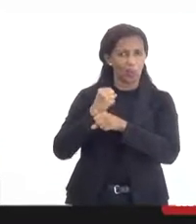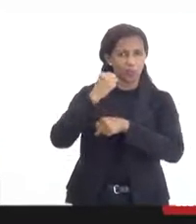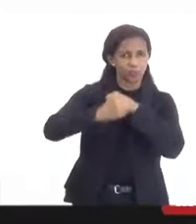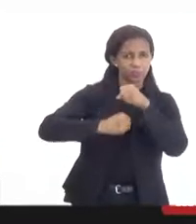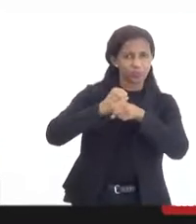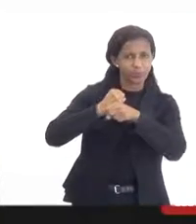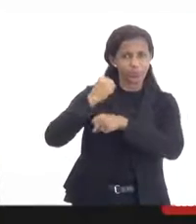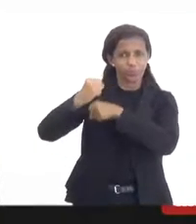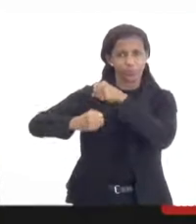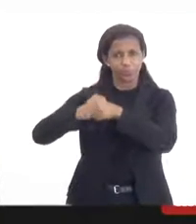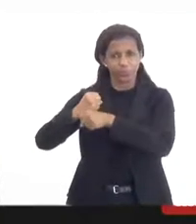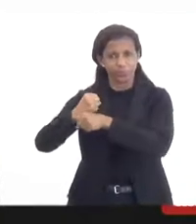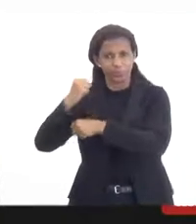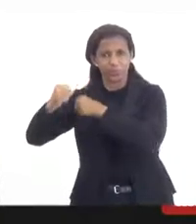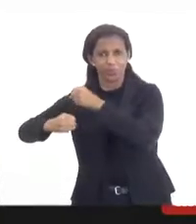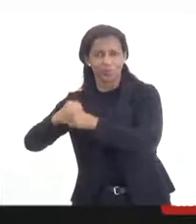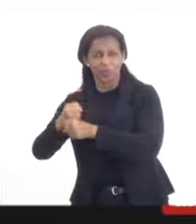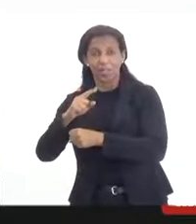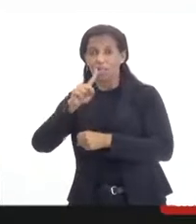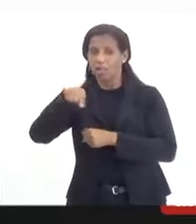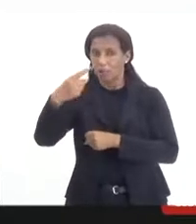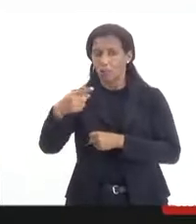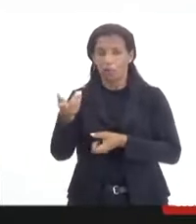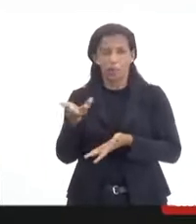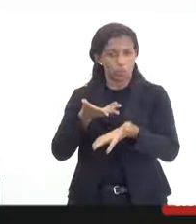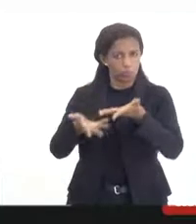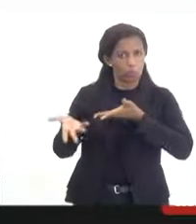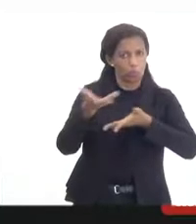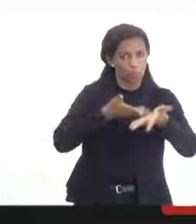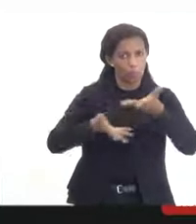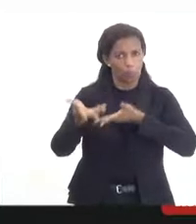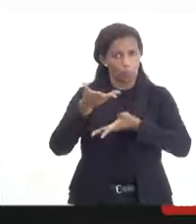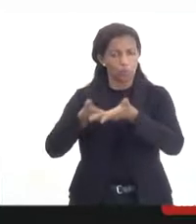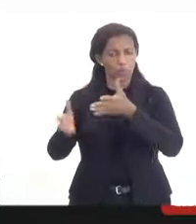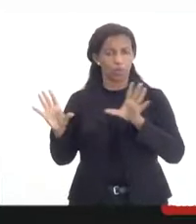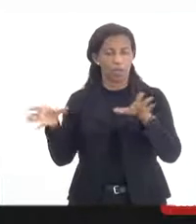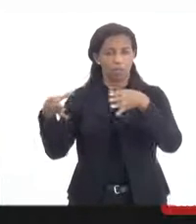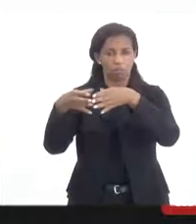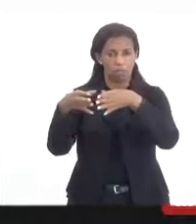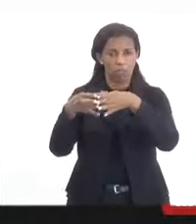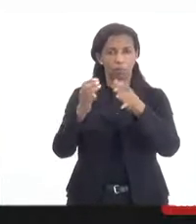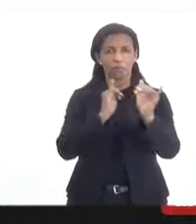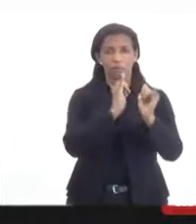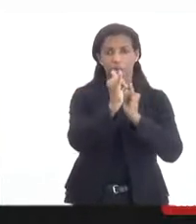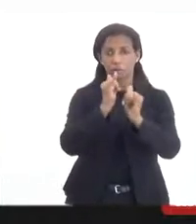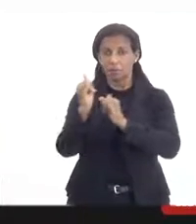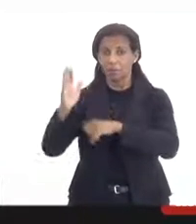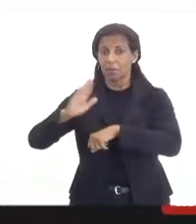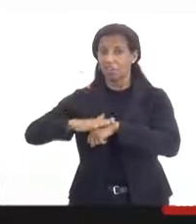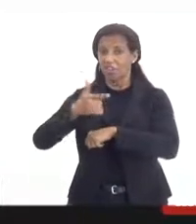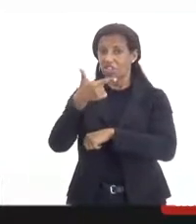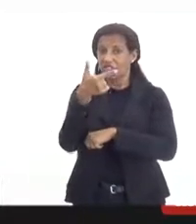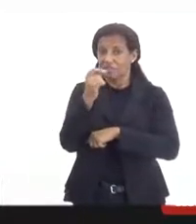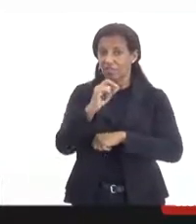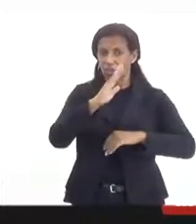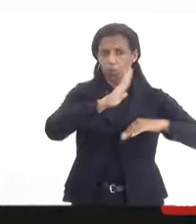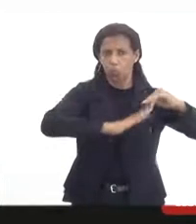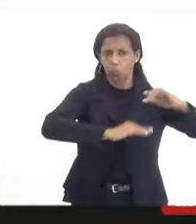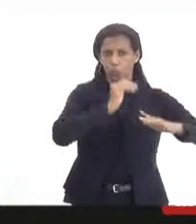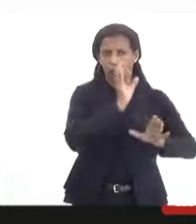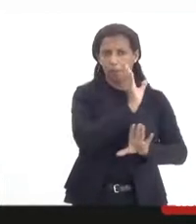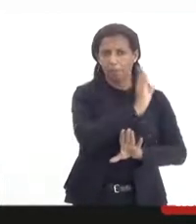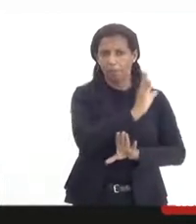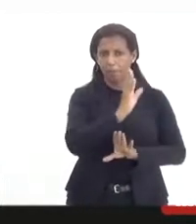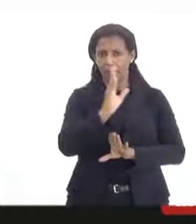gente pode depois compartilhar esse dado com a comissão, mas nós temos aí mais de 20 competências autuadas.